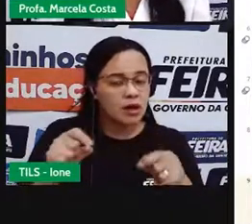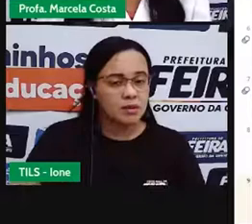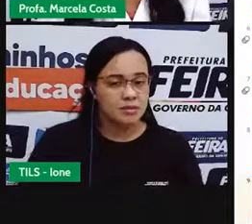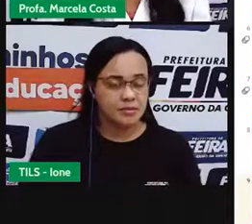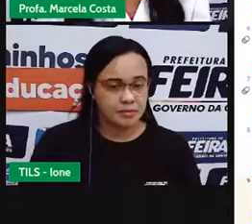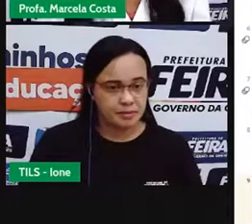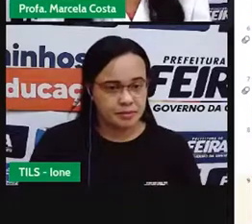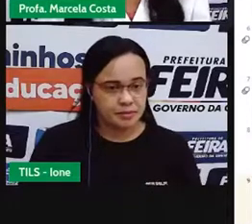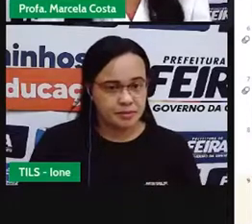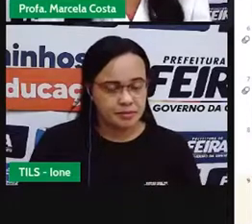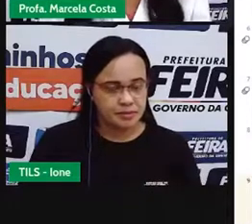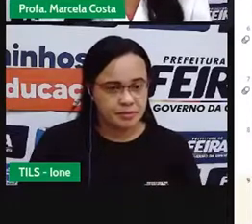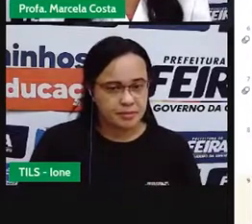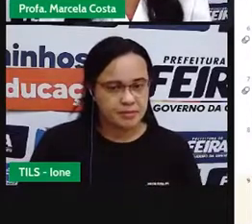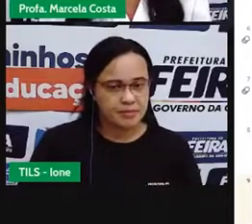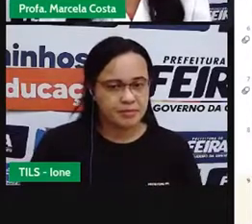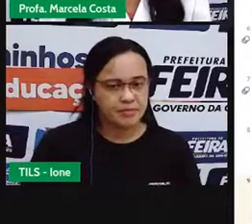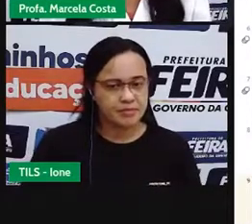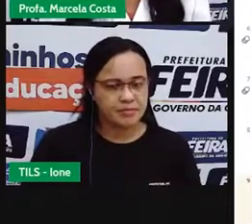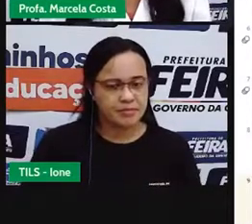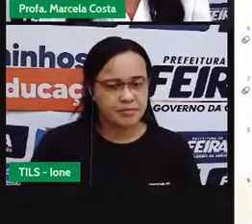pode